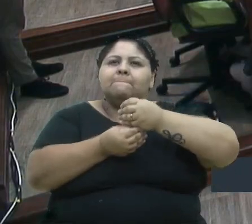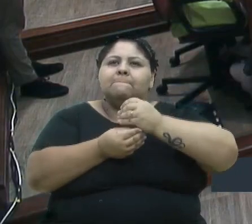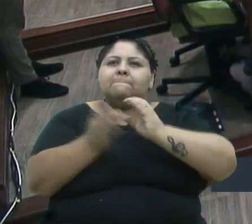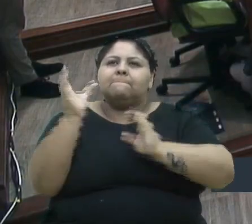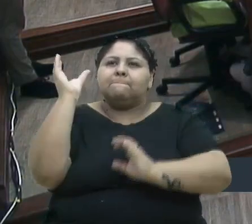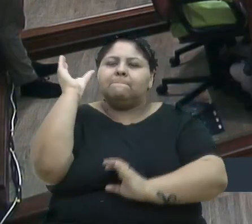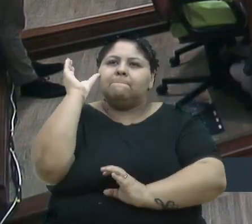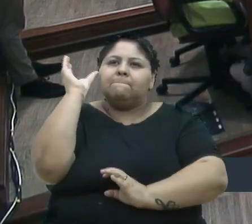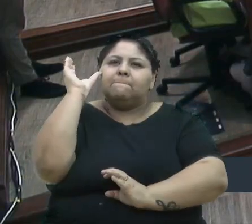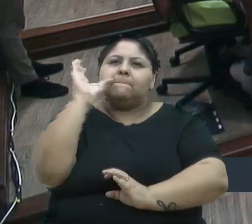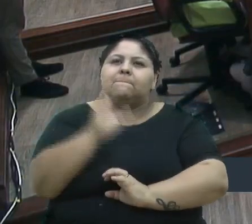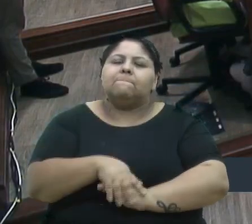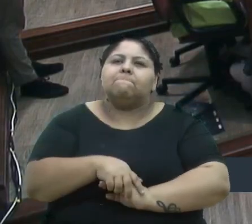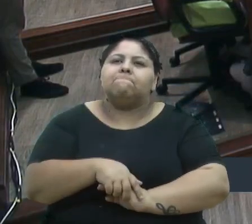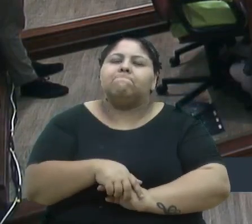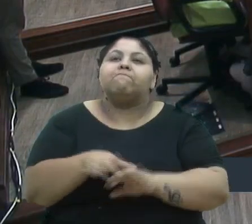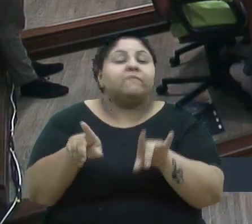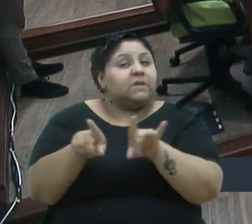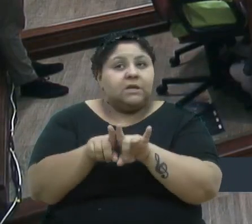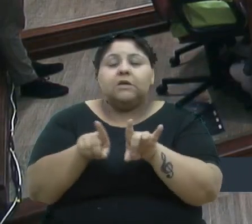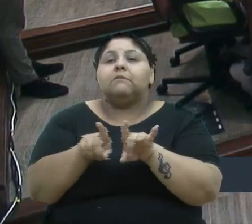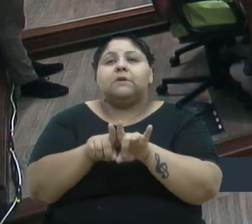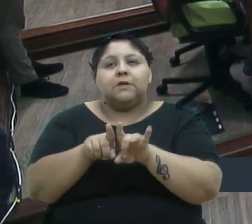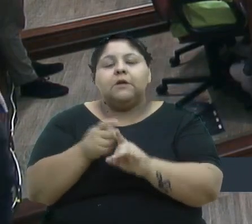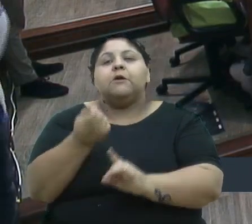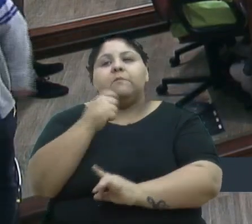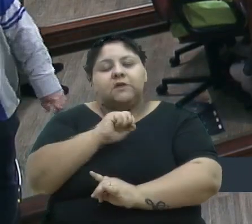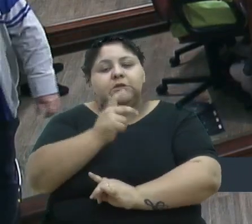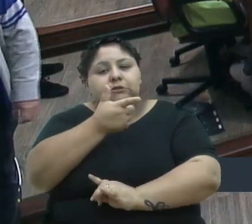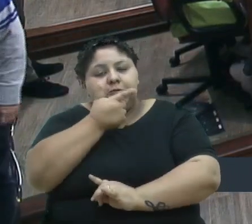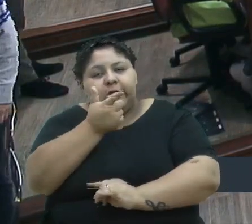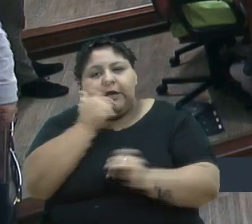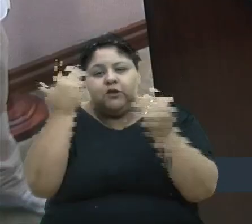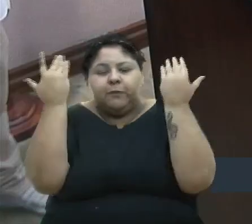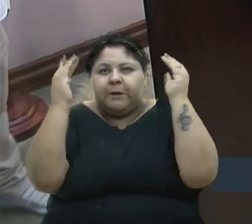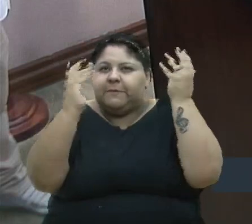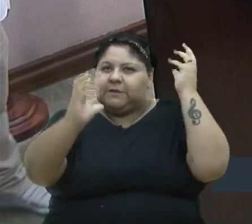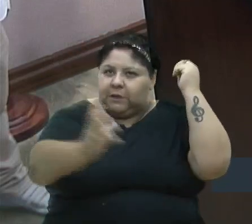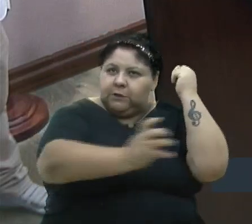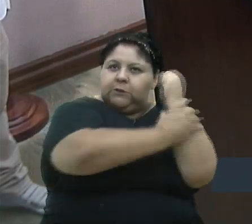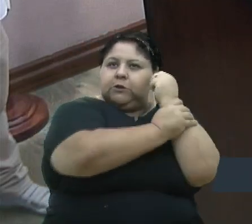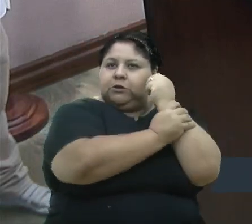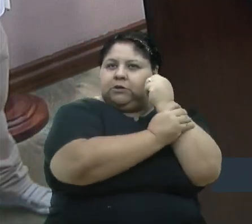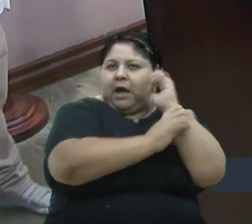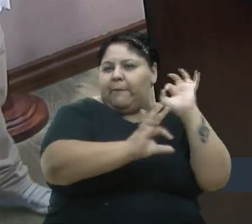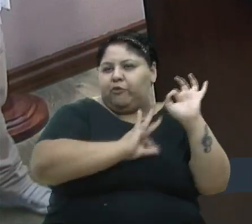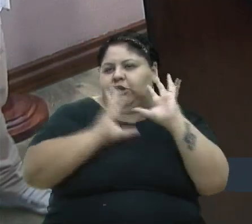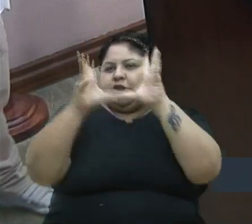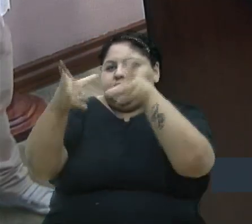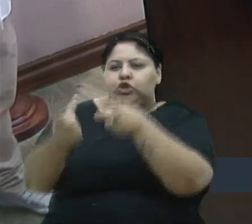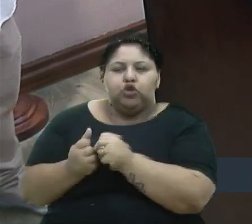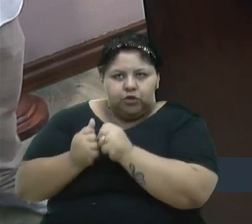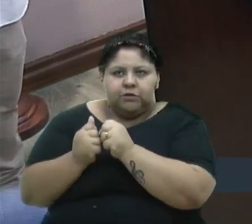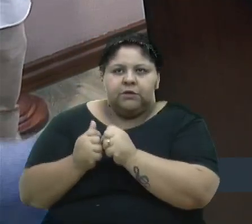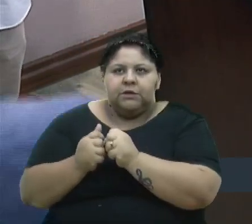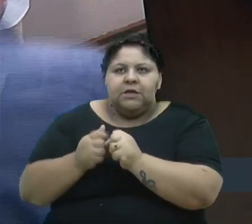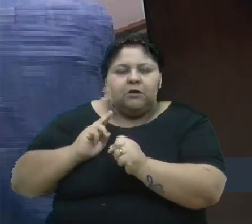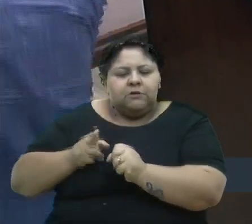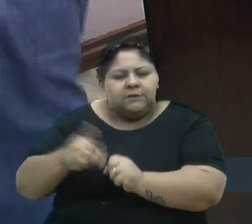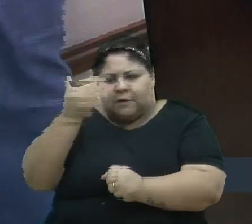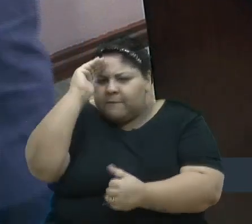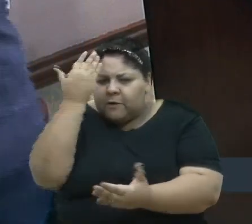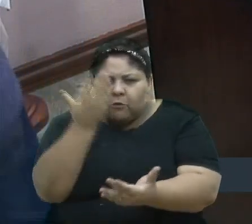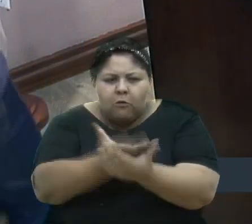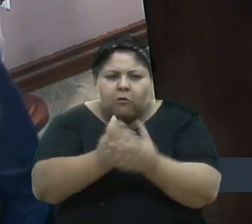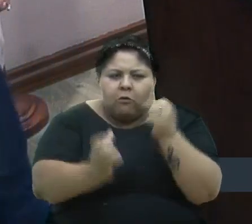Vereador Bortola, também não posso me omitir de parabenizar a segurança, a polícia como um todo. Eu sempre confiei no policiamento e na